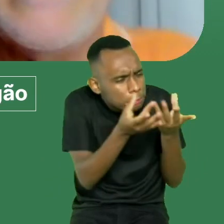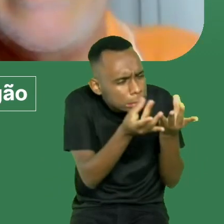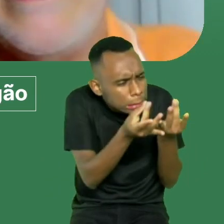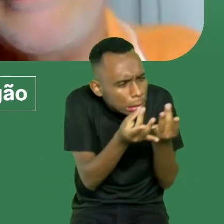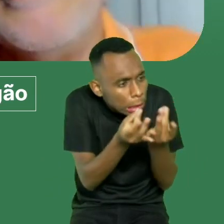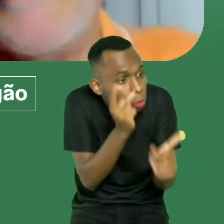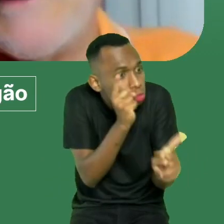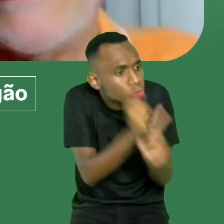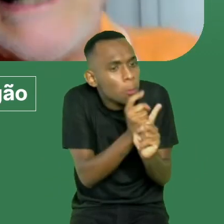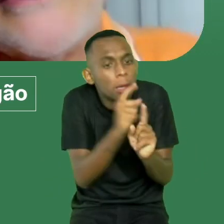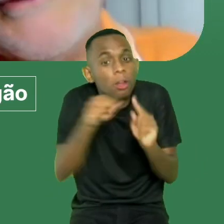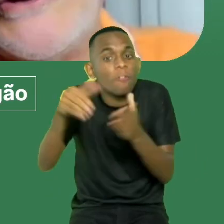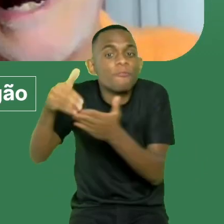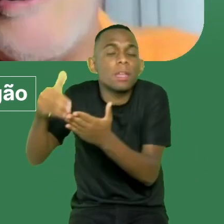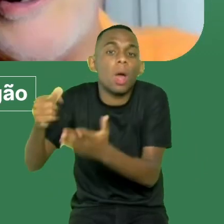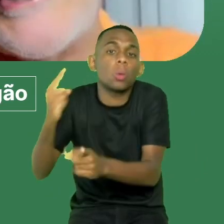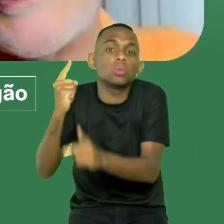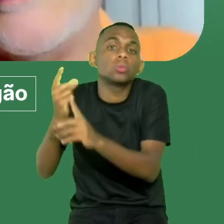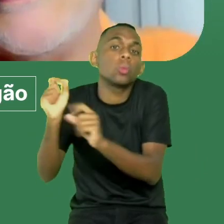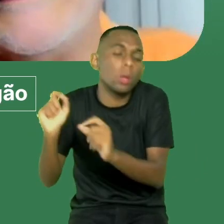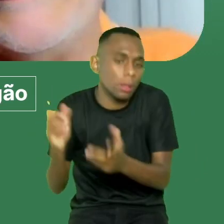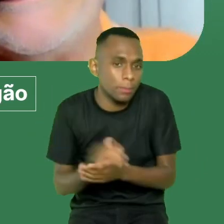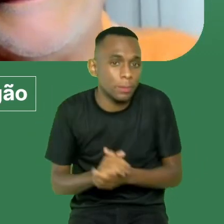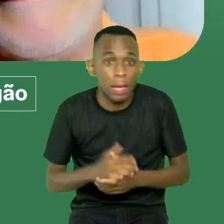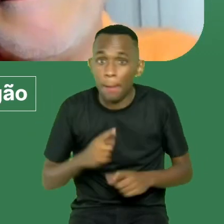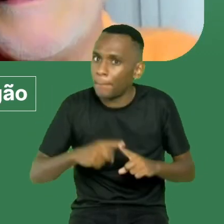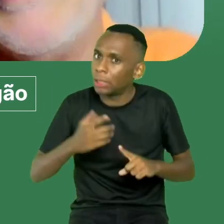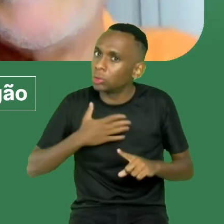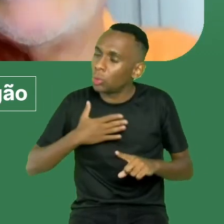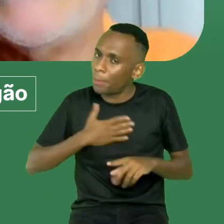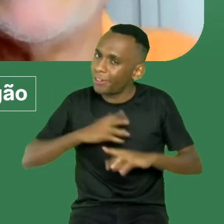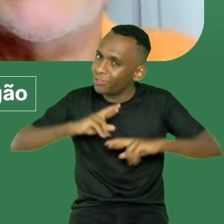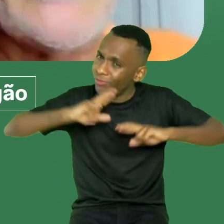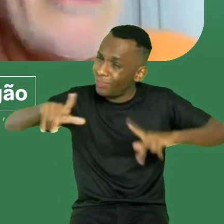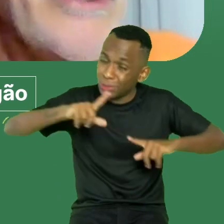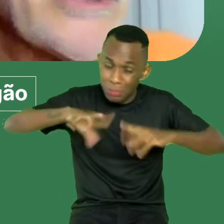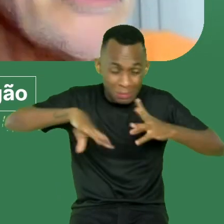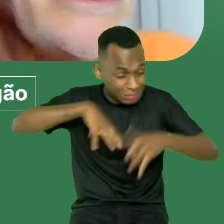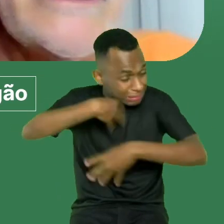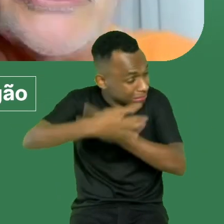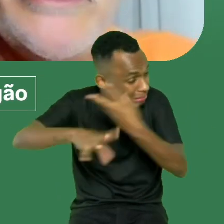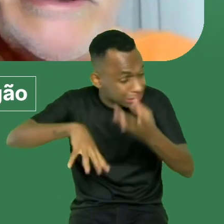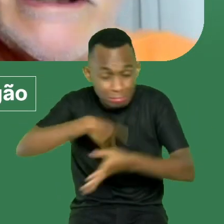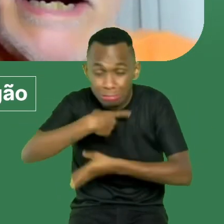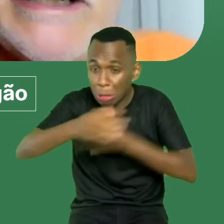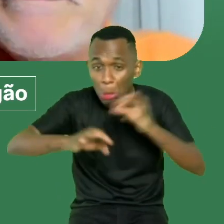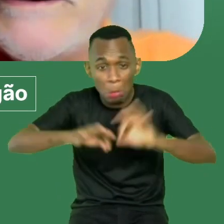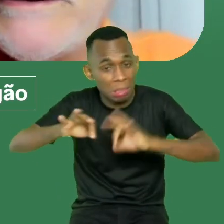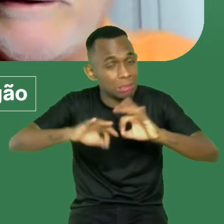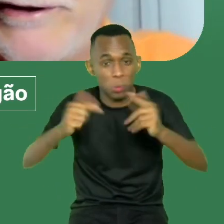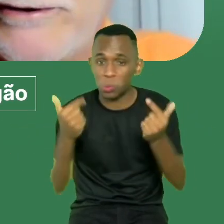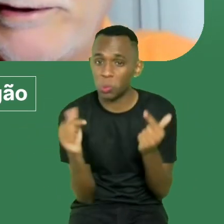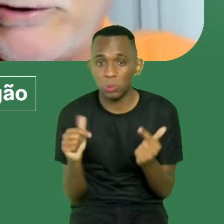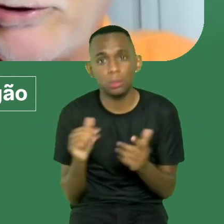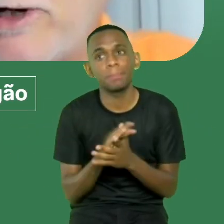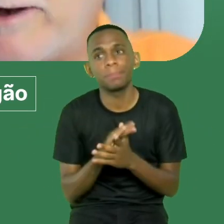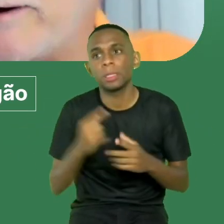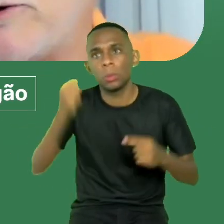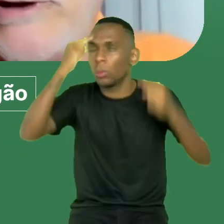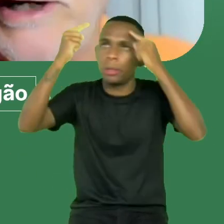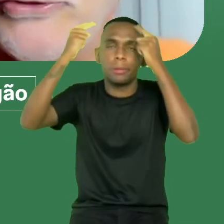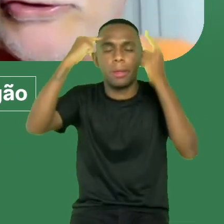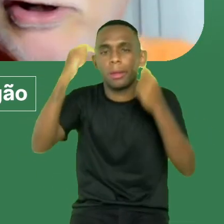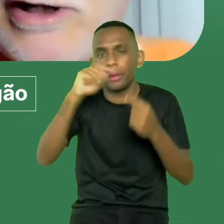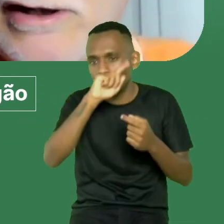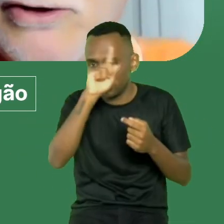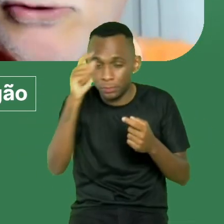no final, né? Mas o é meu processo é isso muito que instiga a caótico. leitura. Meu processo é muito caótico. Às vezes eu tenho ideia para escrever uma história